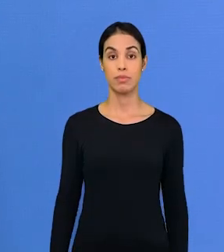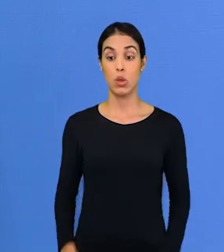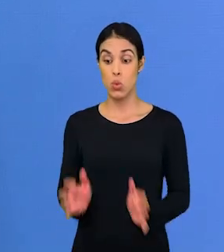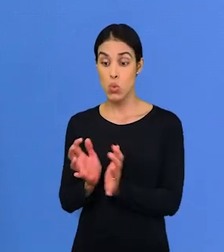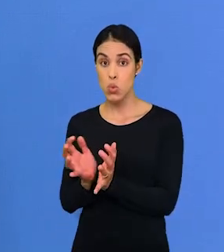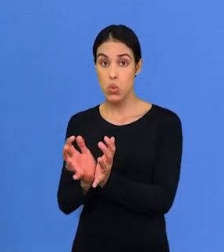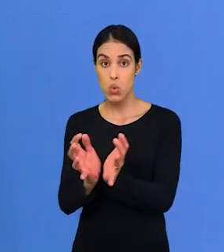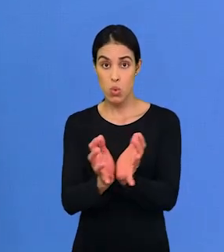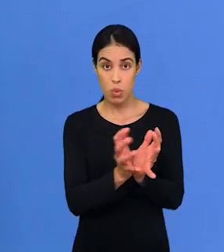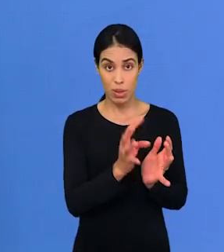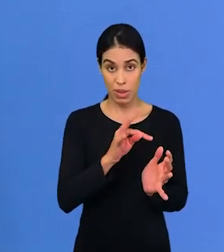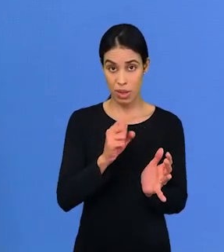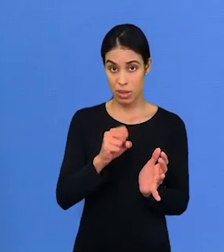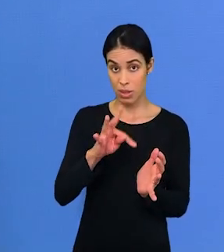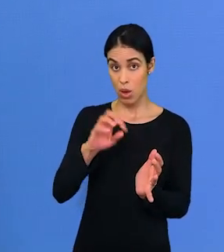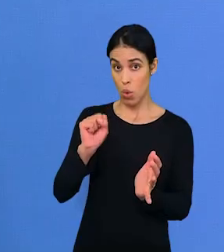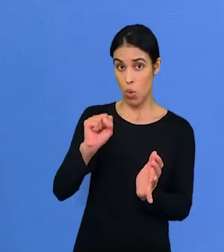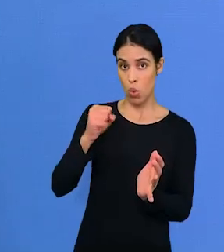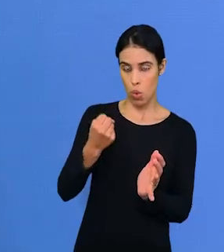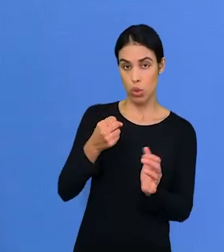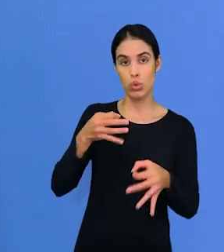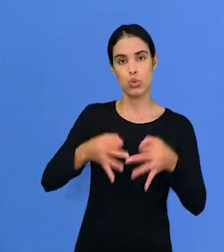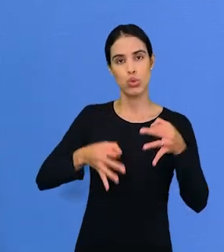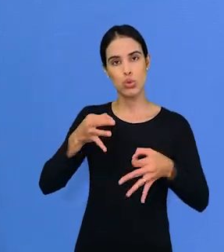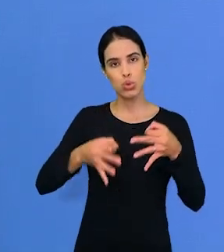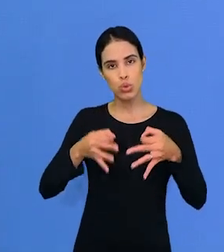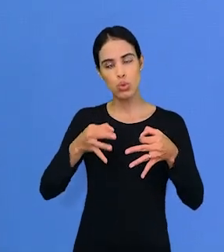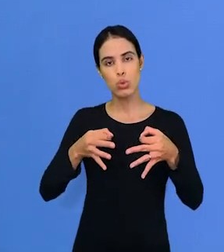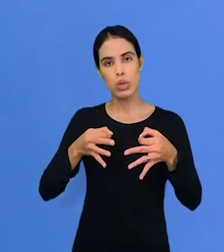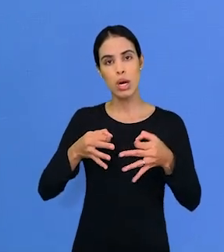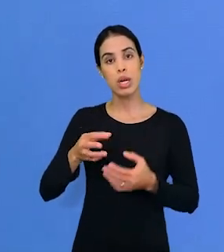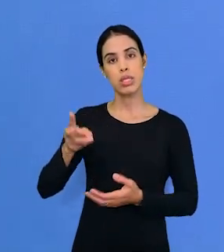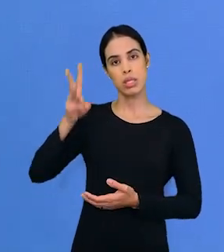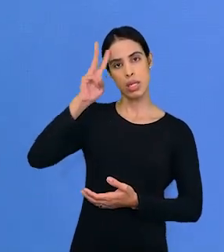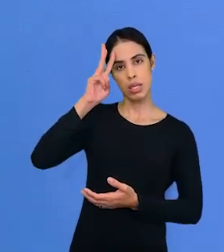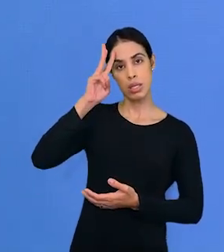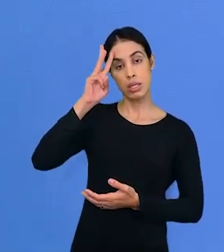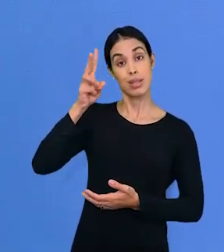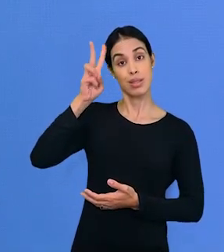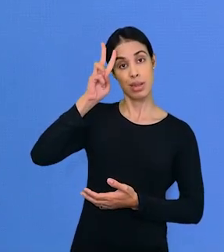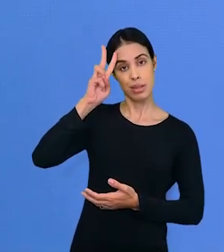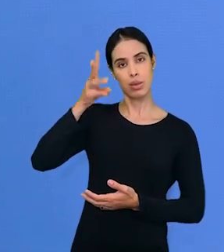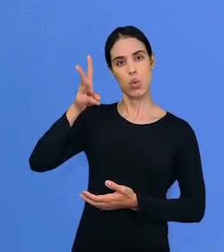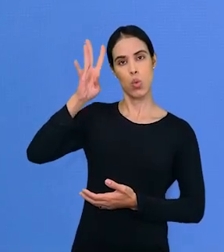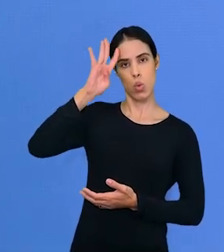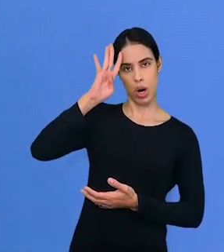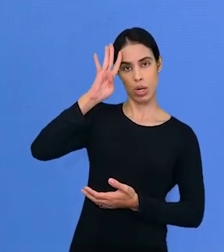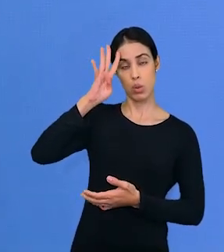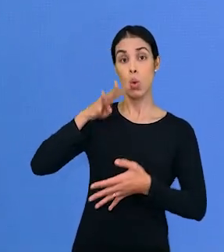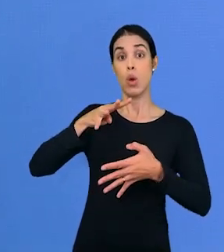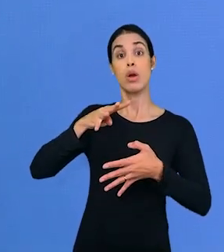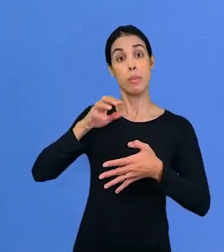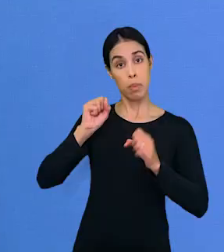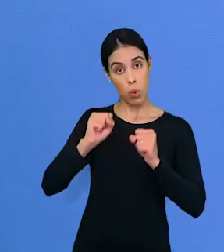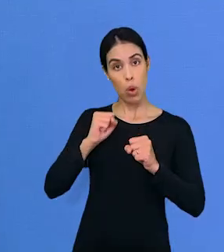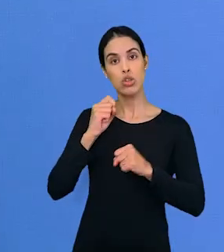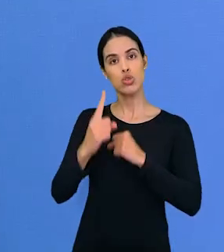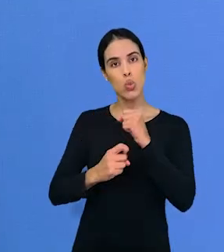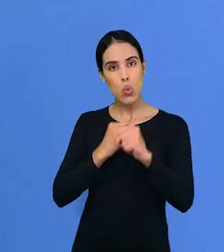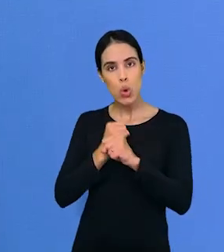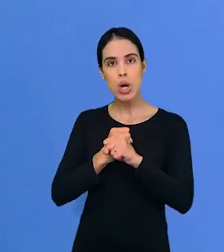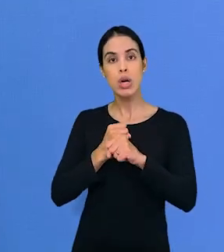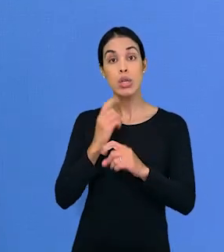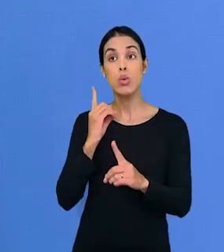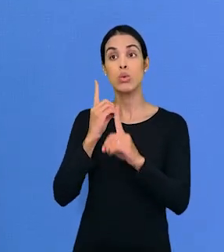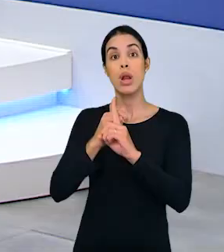As 8 turmas do TST julgam os processos às terças e quartas-feiras. Para acompanhar o calendário das sessões do tribunal, é só apontar a câmera